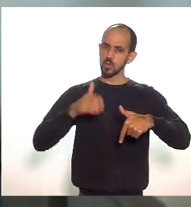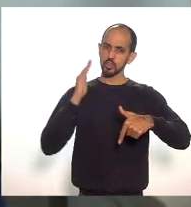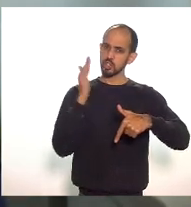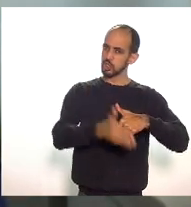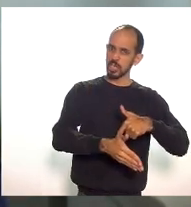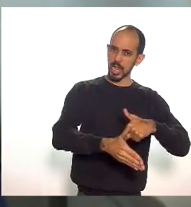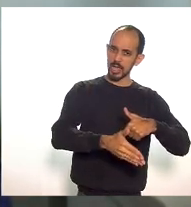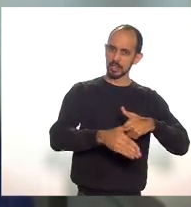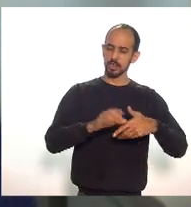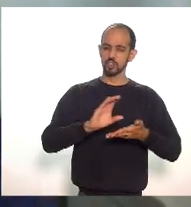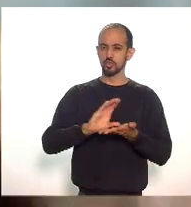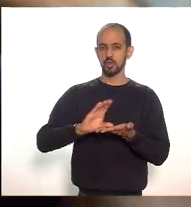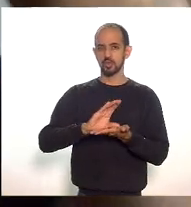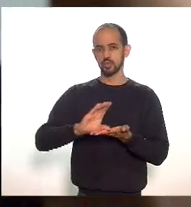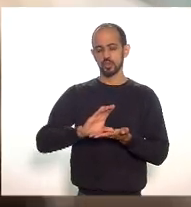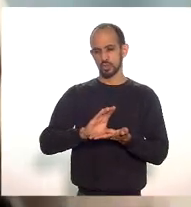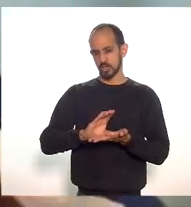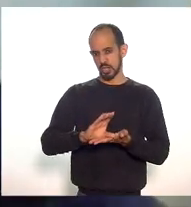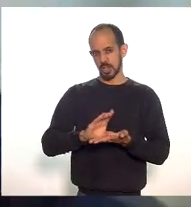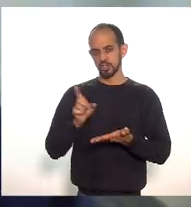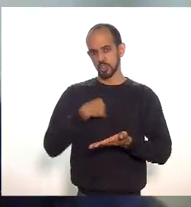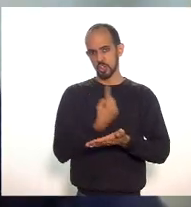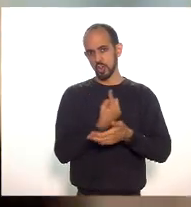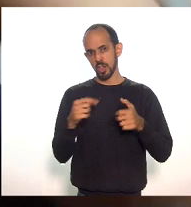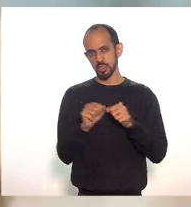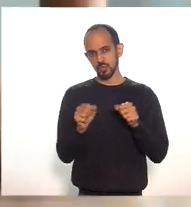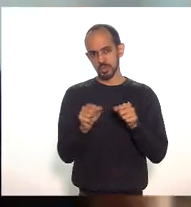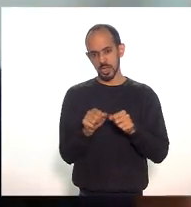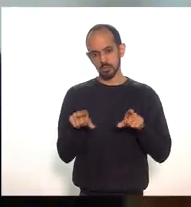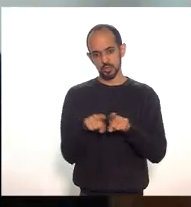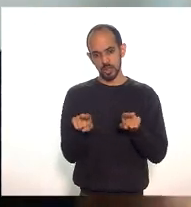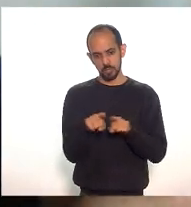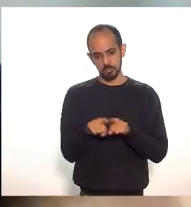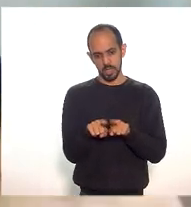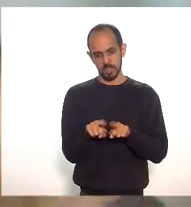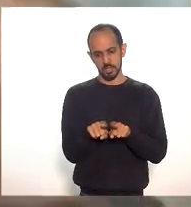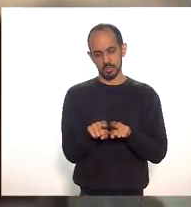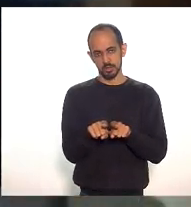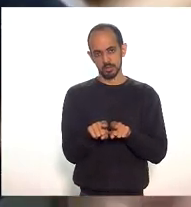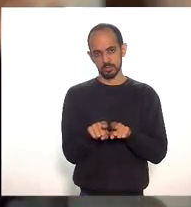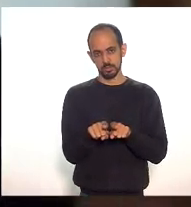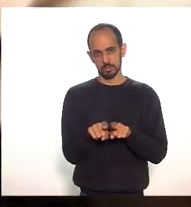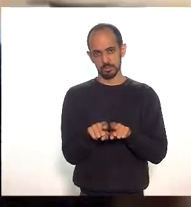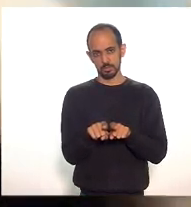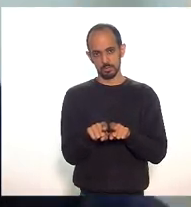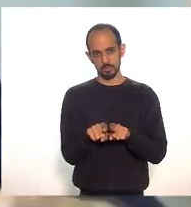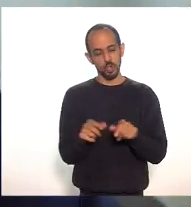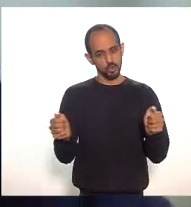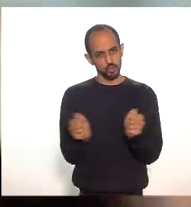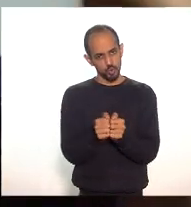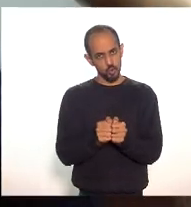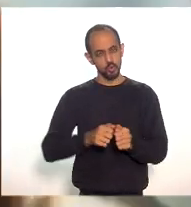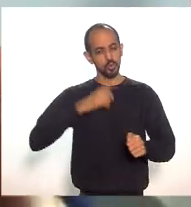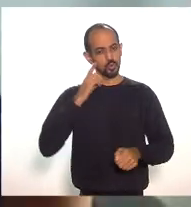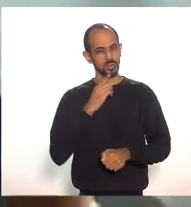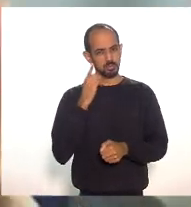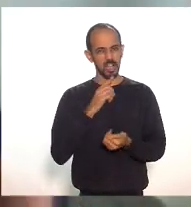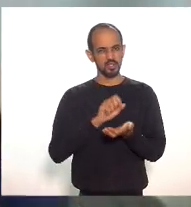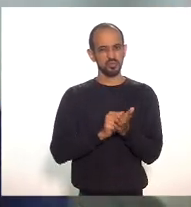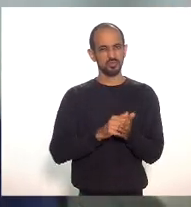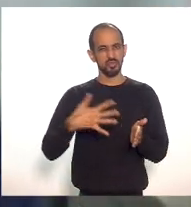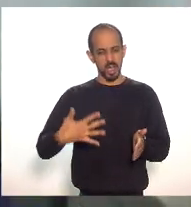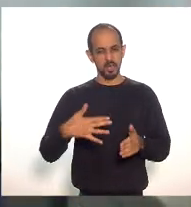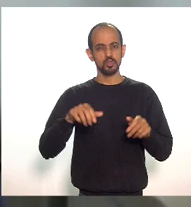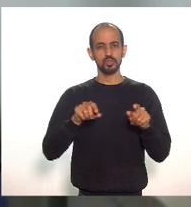inconstitucionalidade que também fizemos e quando fizemos na série de parlamentares e Cruzeiro